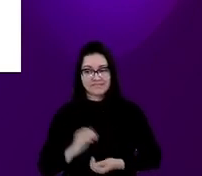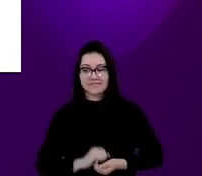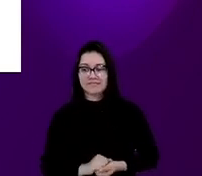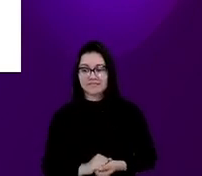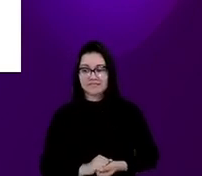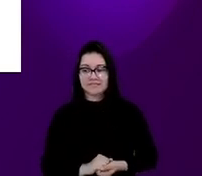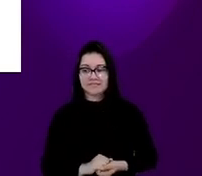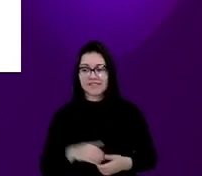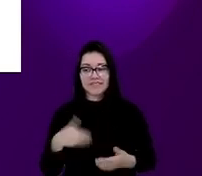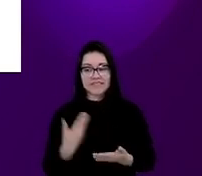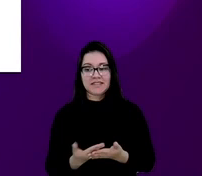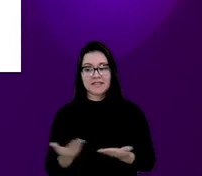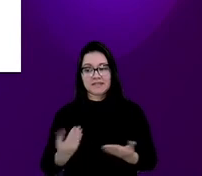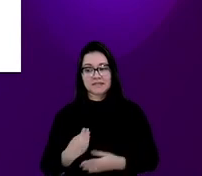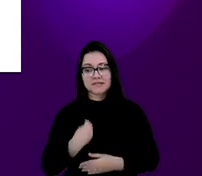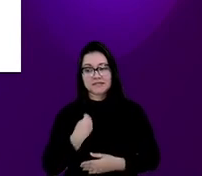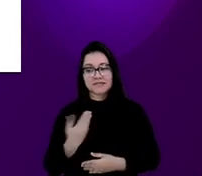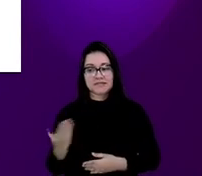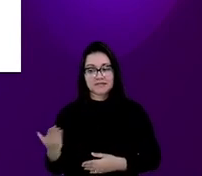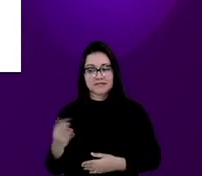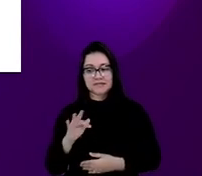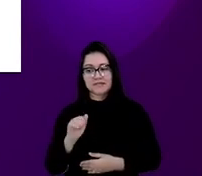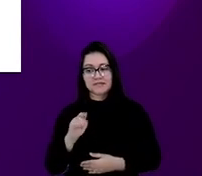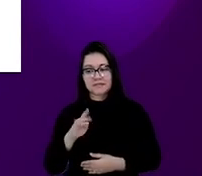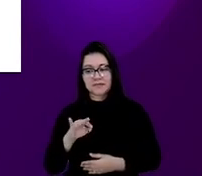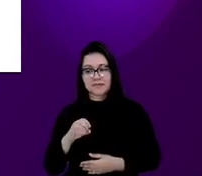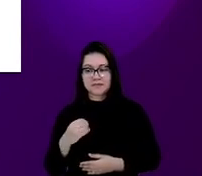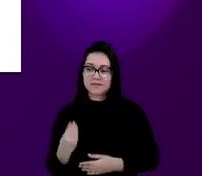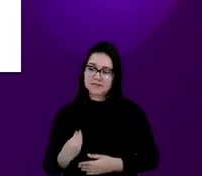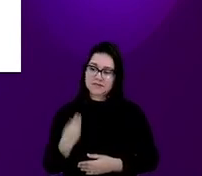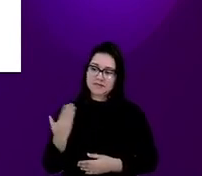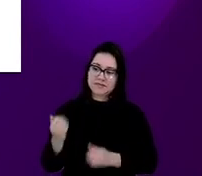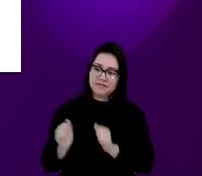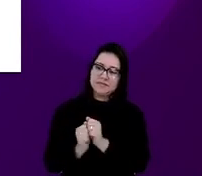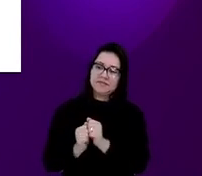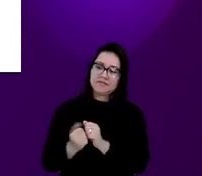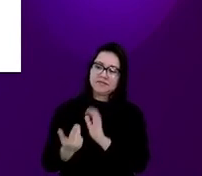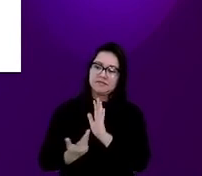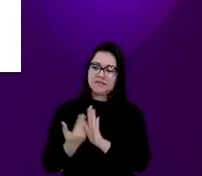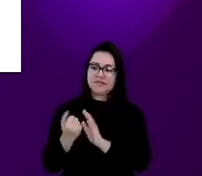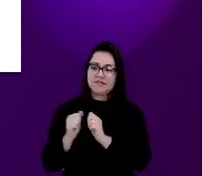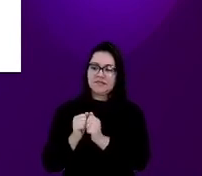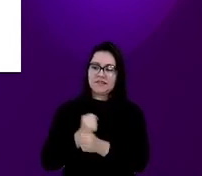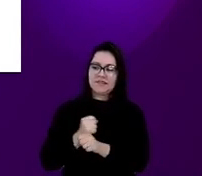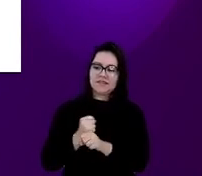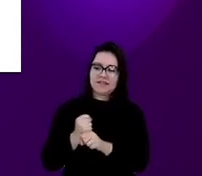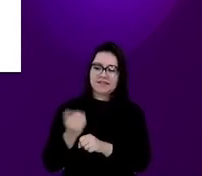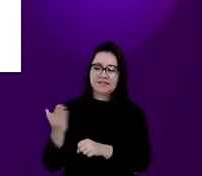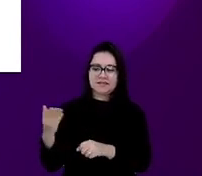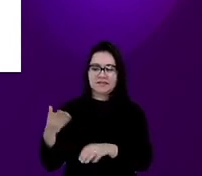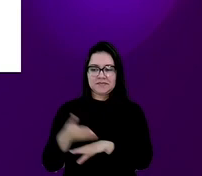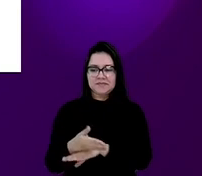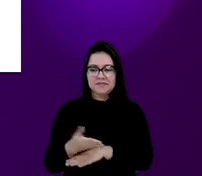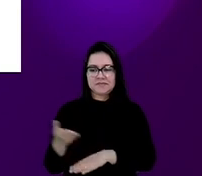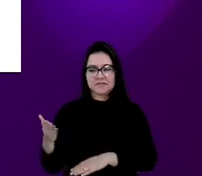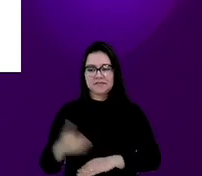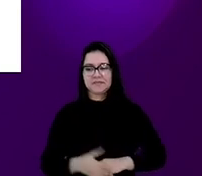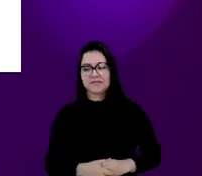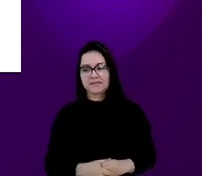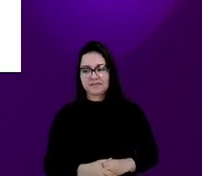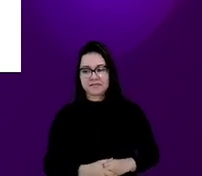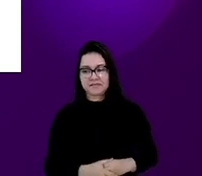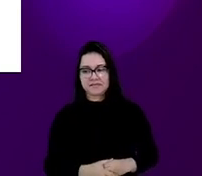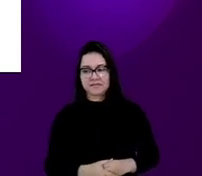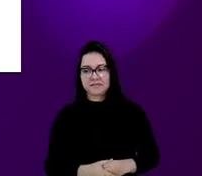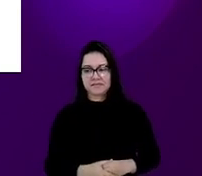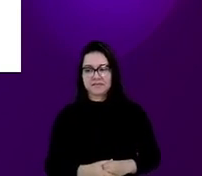gente até hoje. Está aí o Fábio Ferreira, cirurgião companheiro aí de muitos anos, que participou. Aliás, o caso era do Fábio, esse caso é do